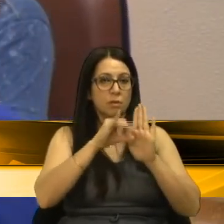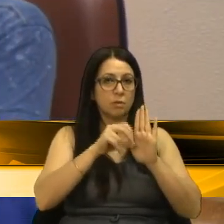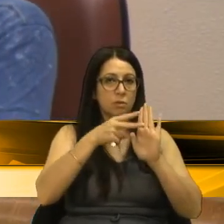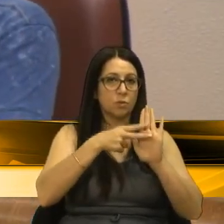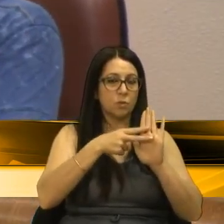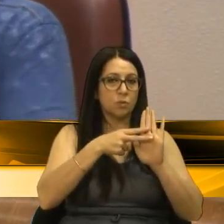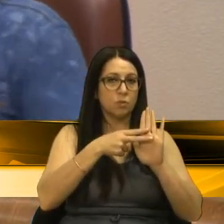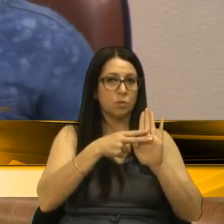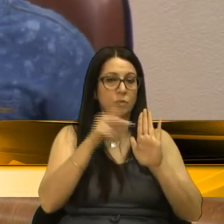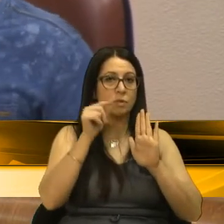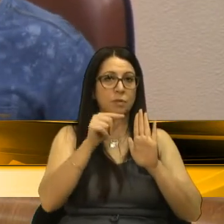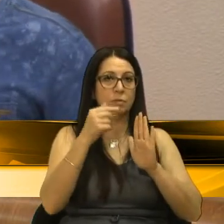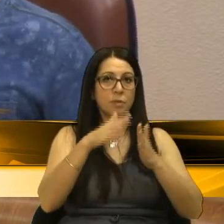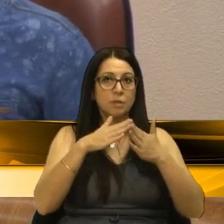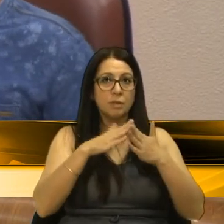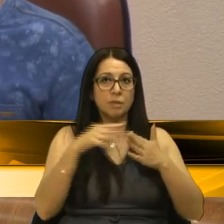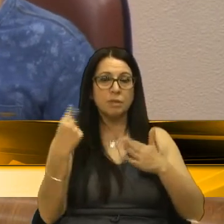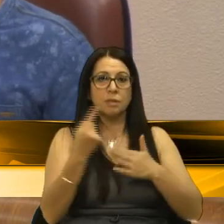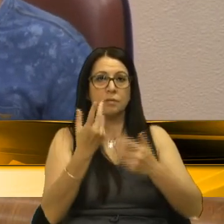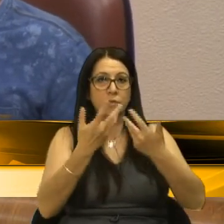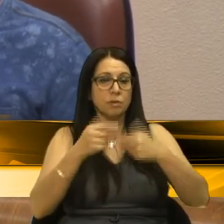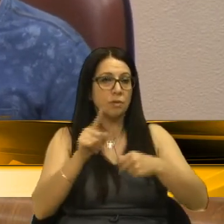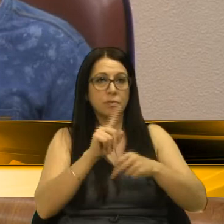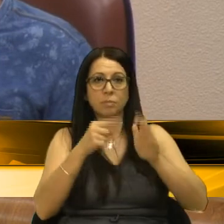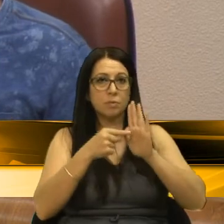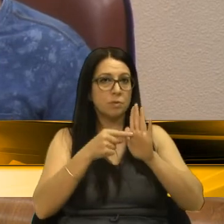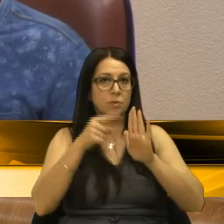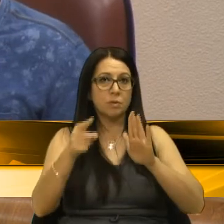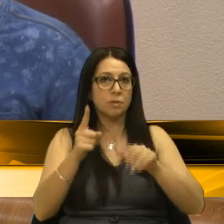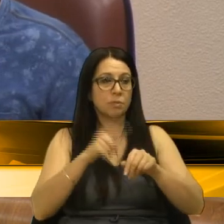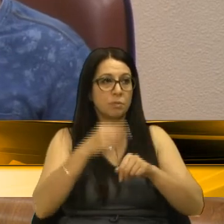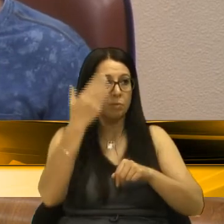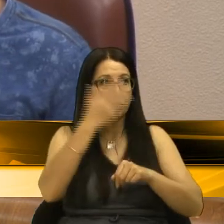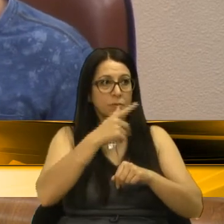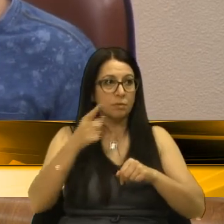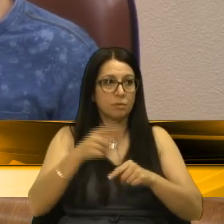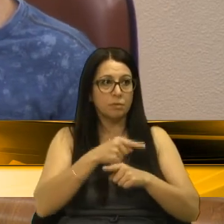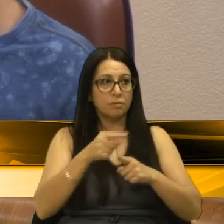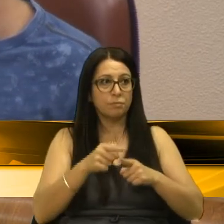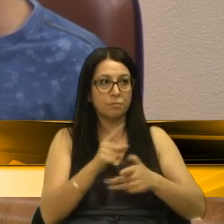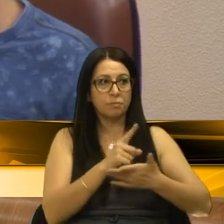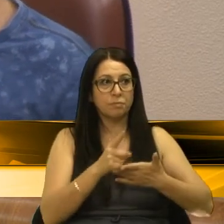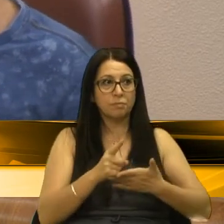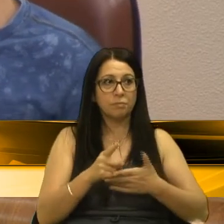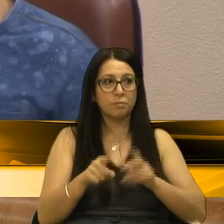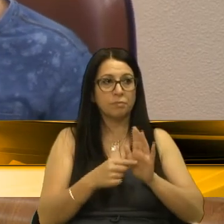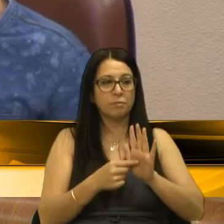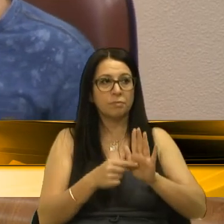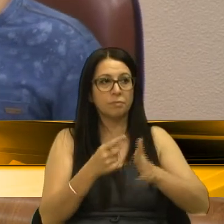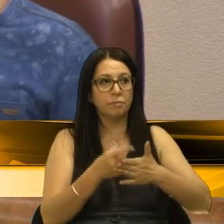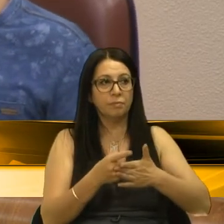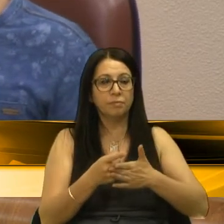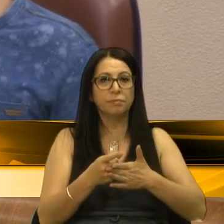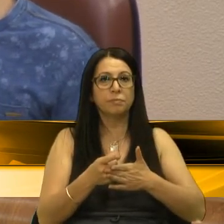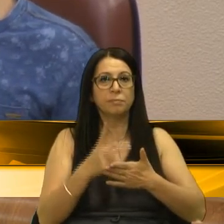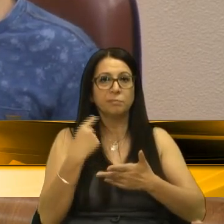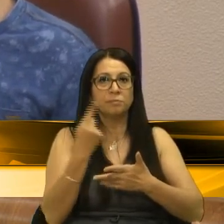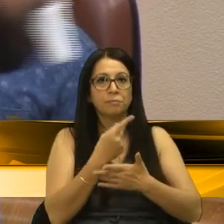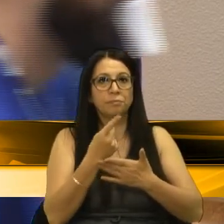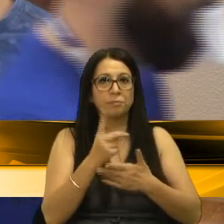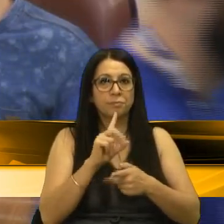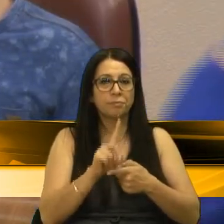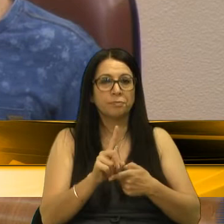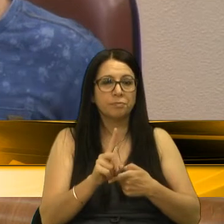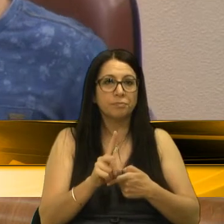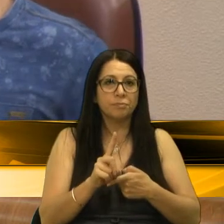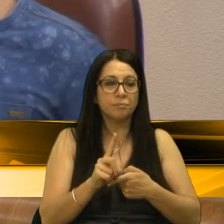nos casos de auto de licença de funcionamento, não sendo apresentado documento comprovatório das condições de segurança e competindo ao Departamento de Controle de Uso